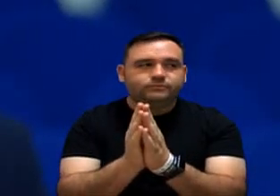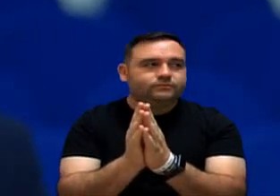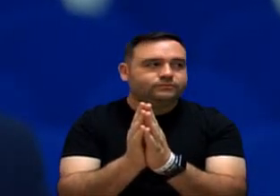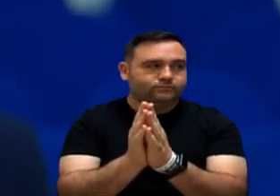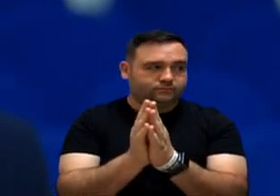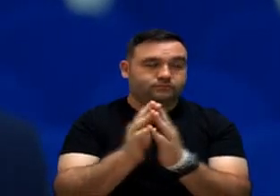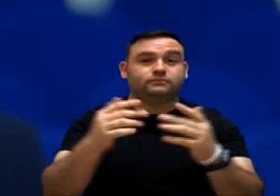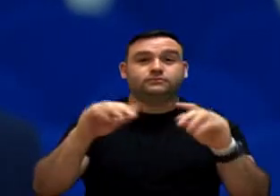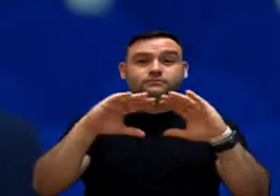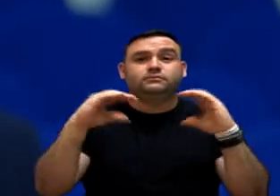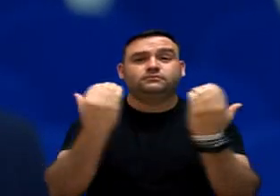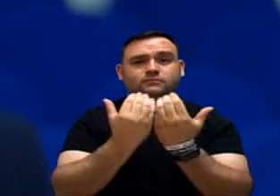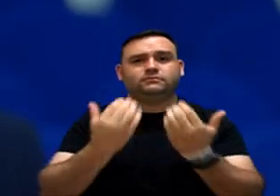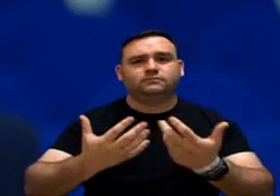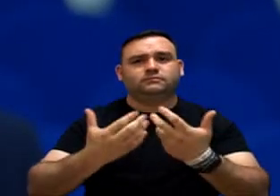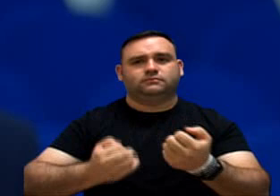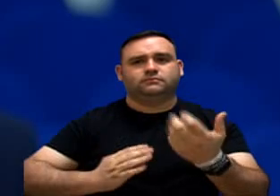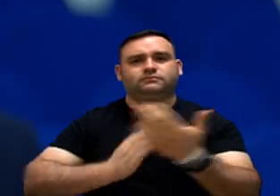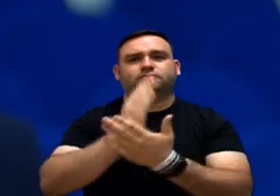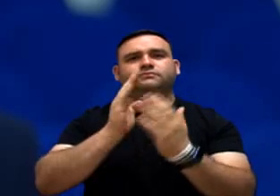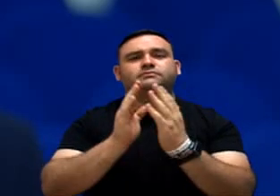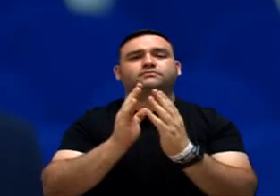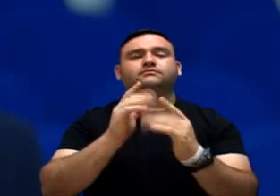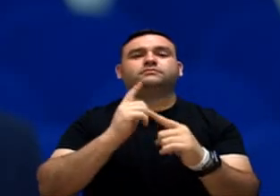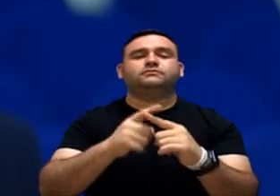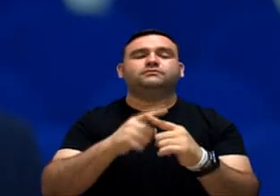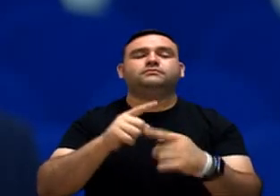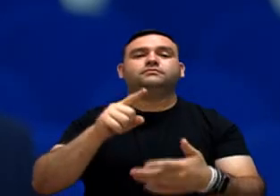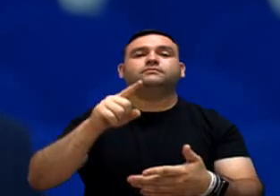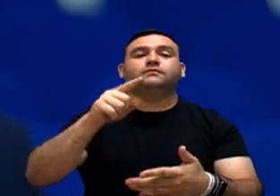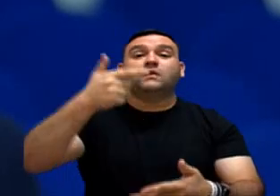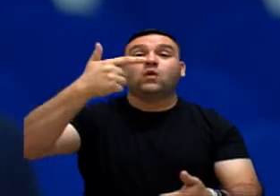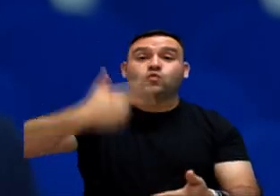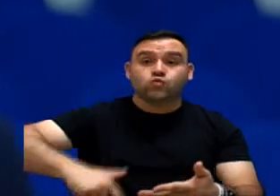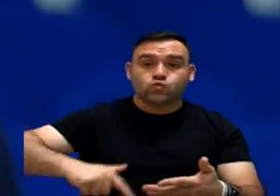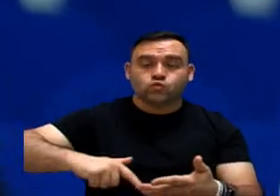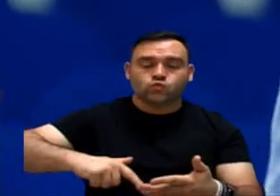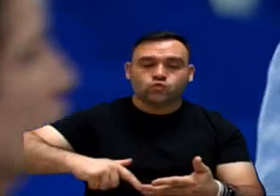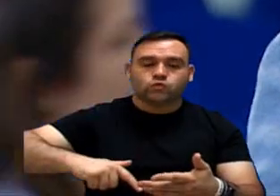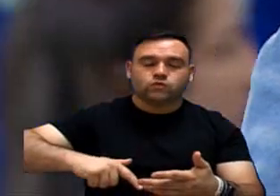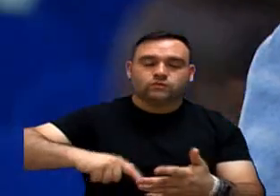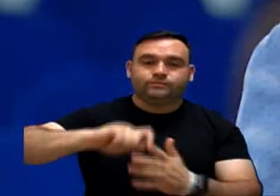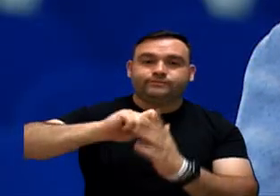pela aprovação dessa Casa de Leis a renovação